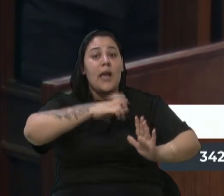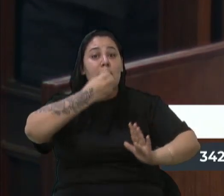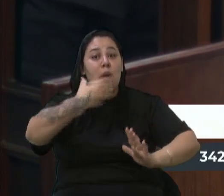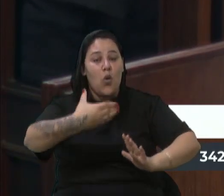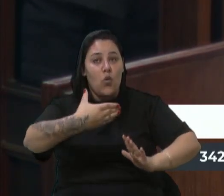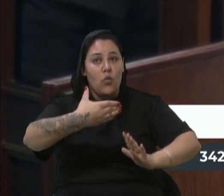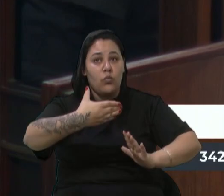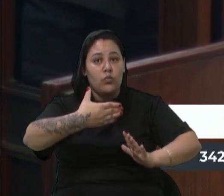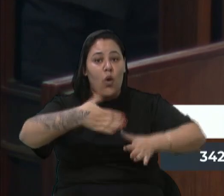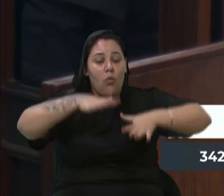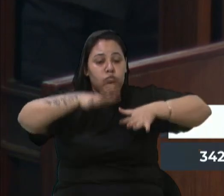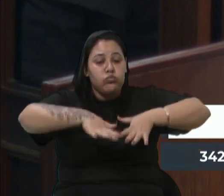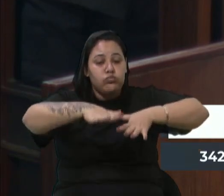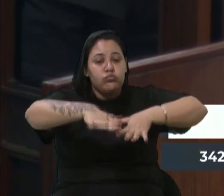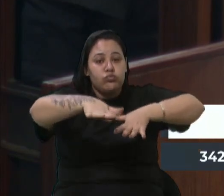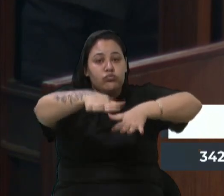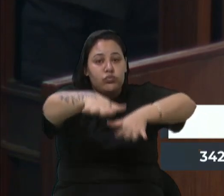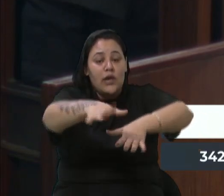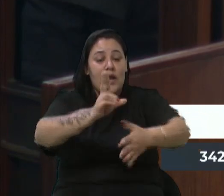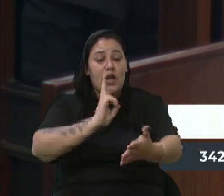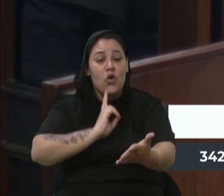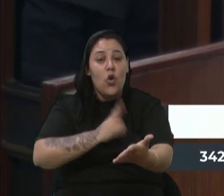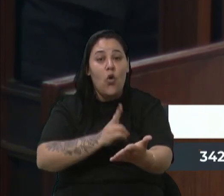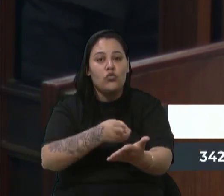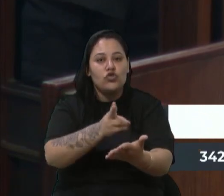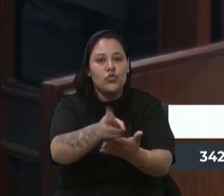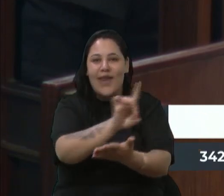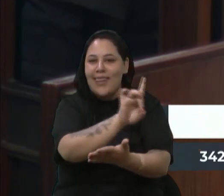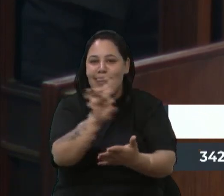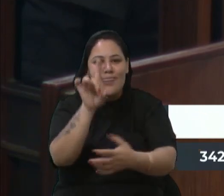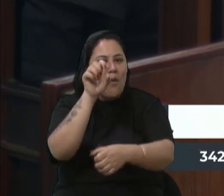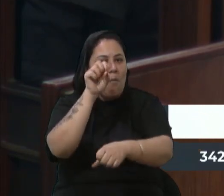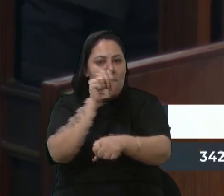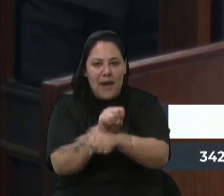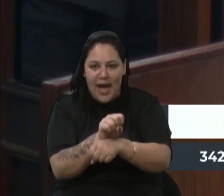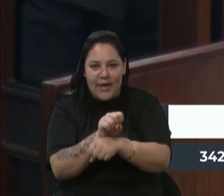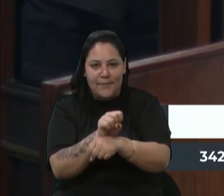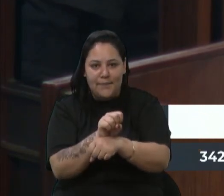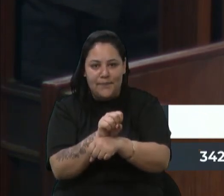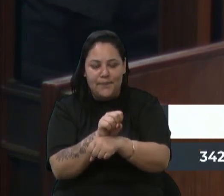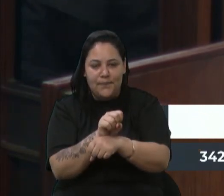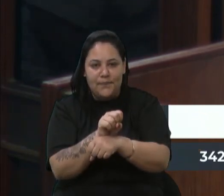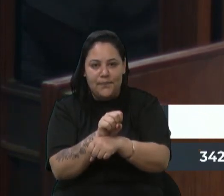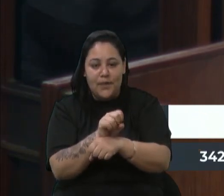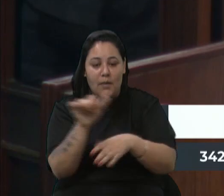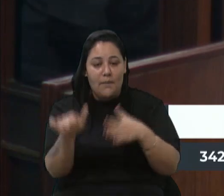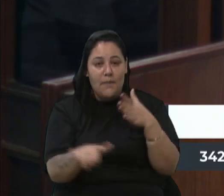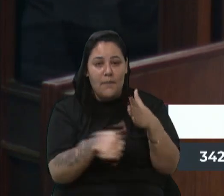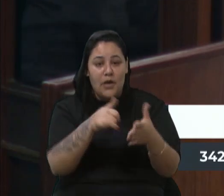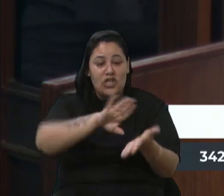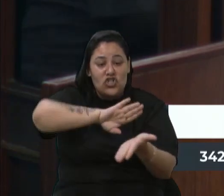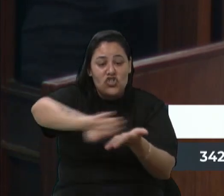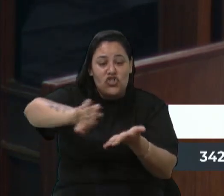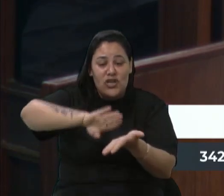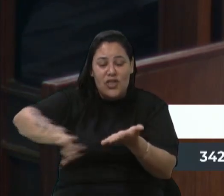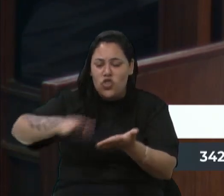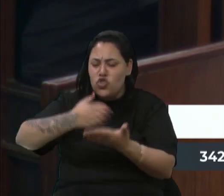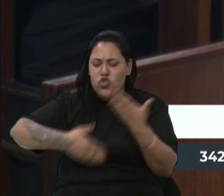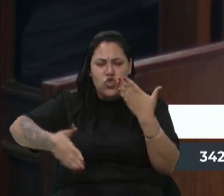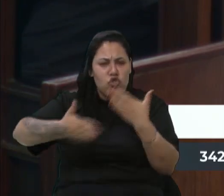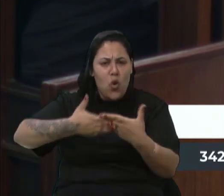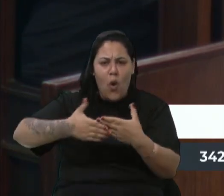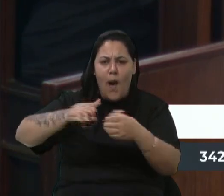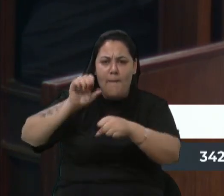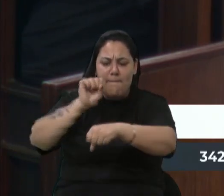contínuo do tráfego. O modelo Free Flow é projetado para fornecer um fluxo contínuo de tráfego, eliminando as paradas, congestionamentos frequentes nas praças